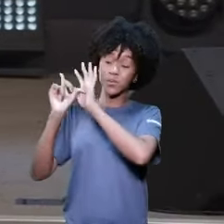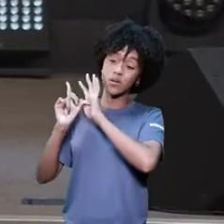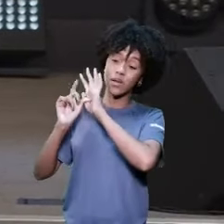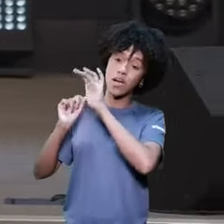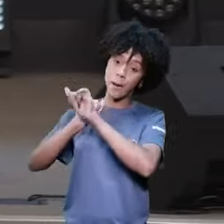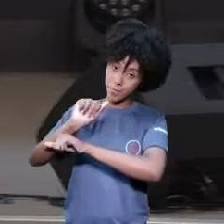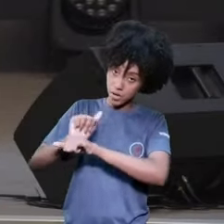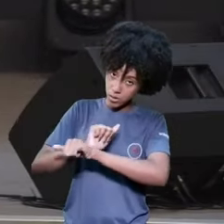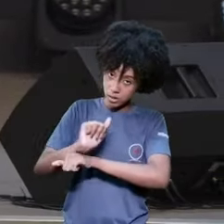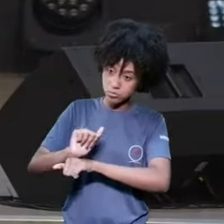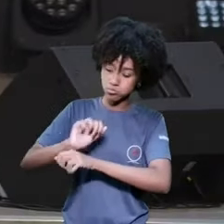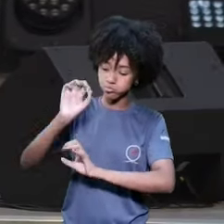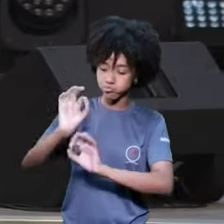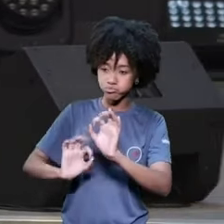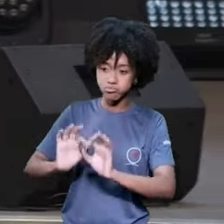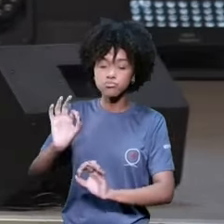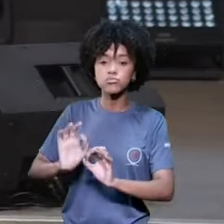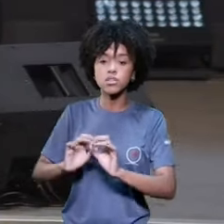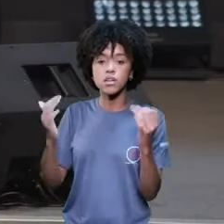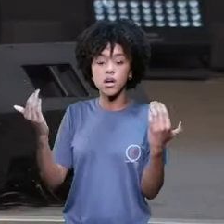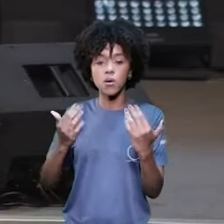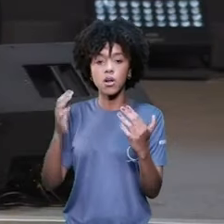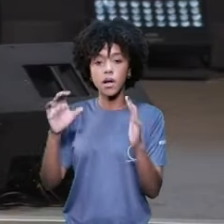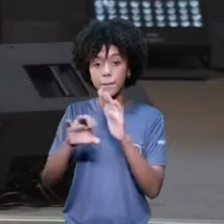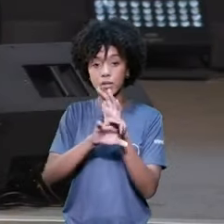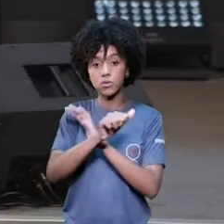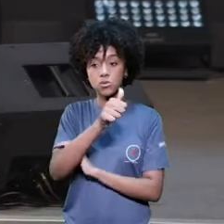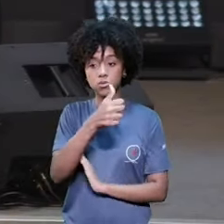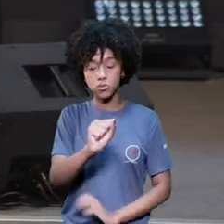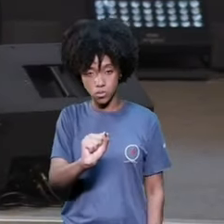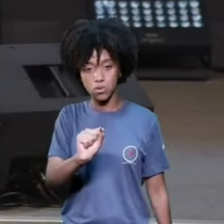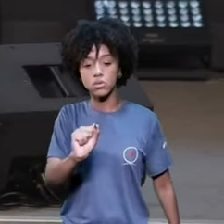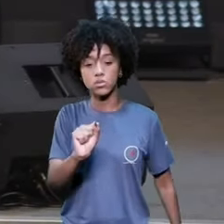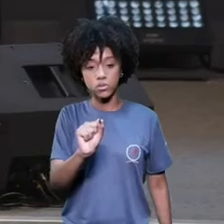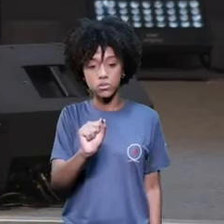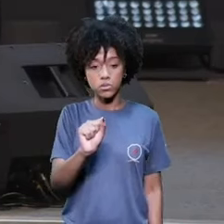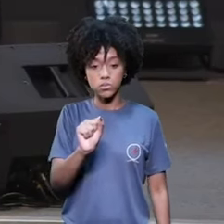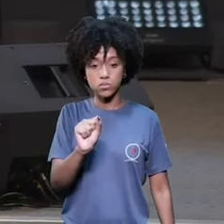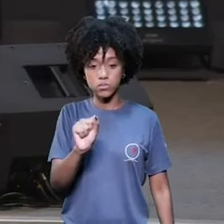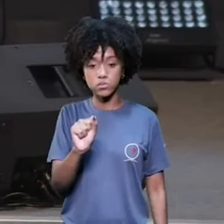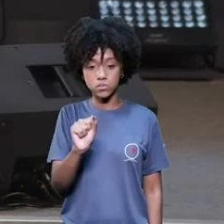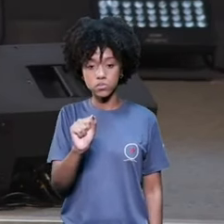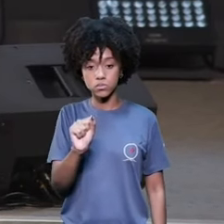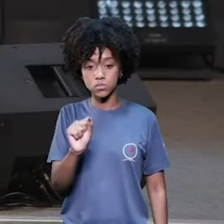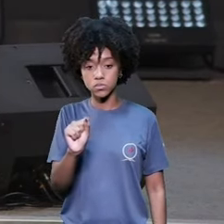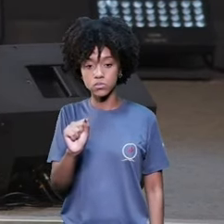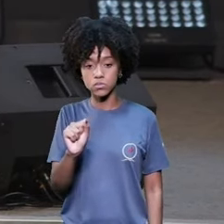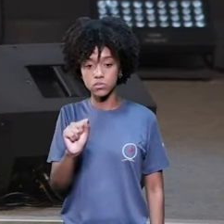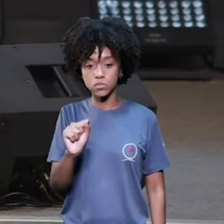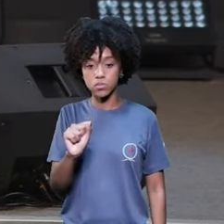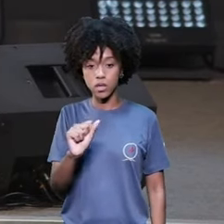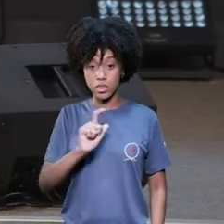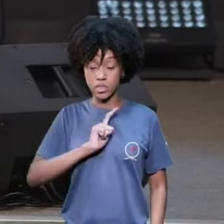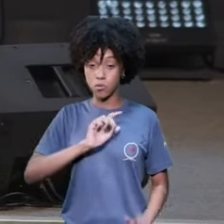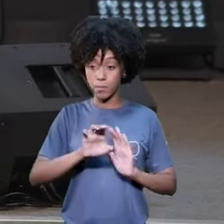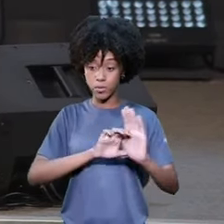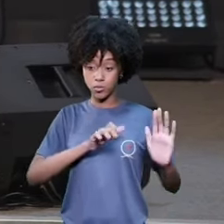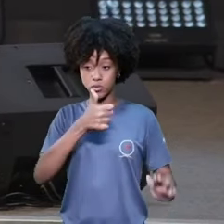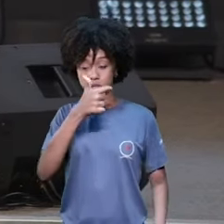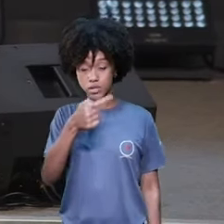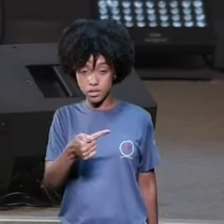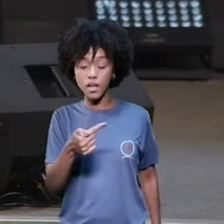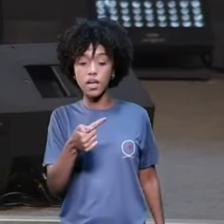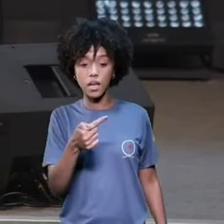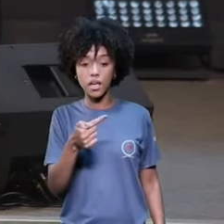Abraão. Aí quando você chega aqui no capítulo 18, na verdade, do 15 para o 18, tem um 17 no meio. Aquele capítulo